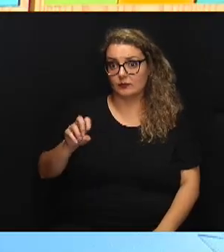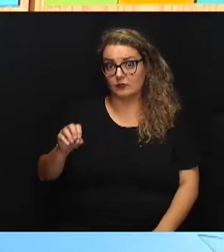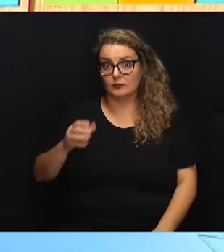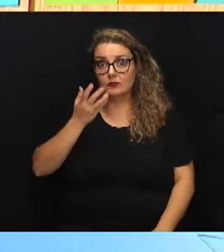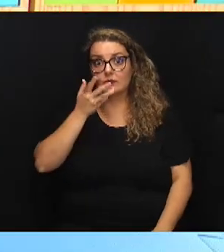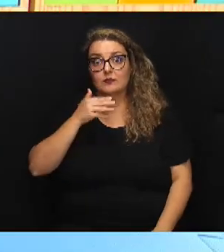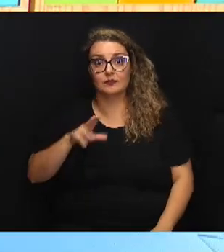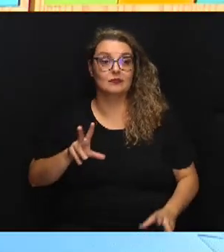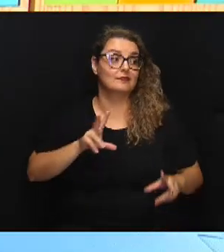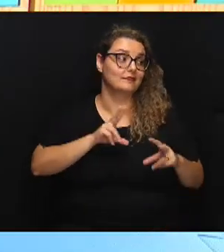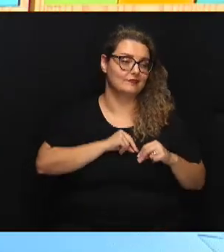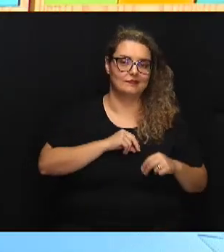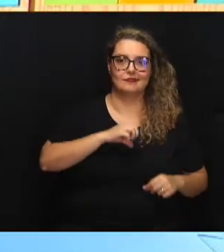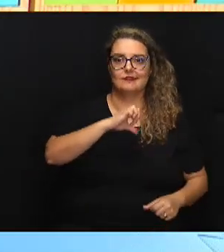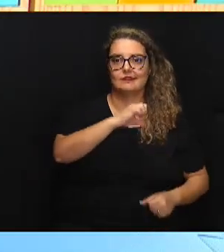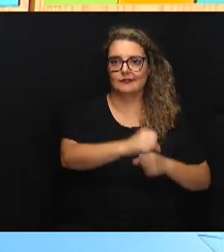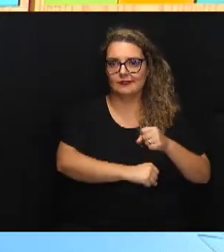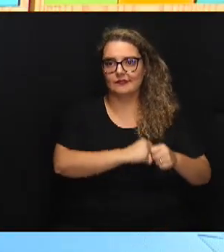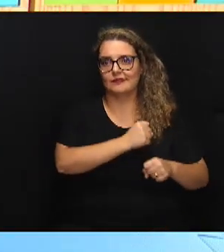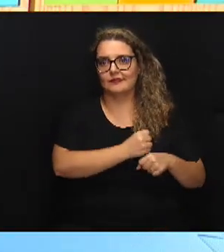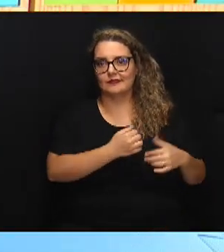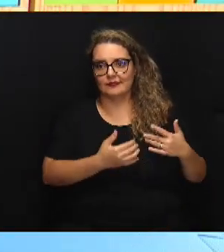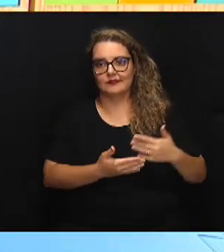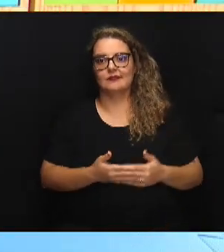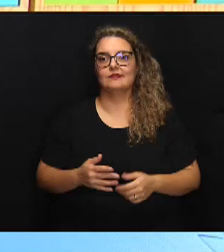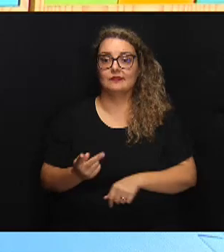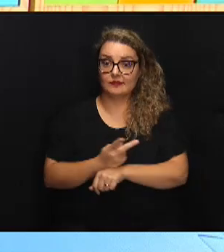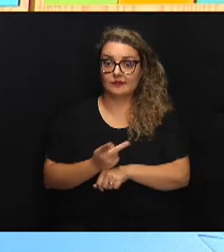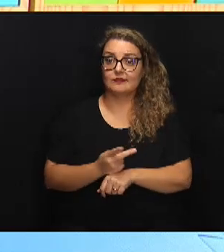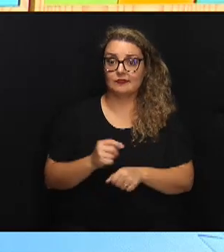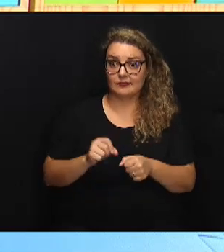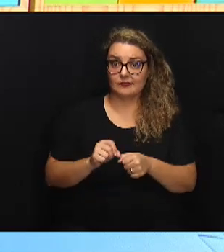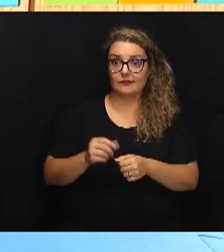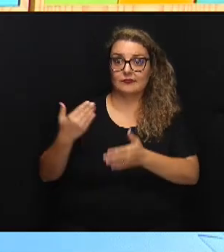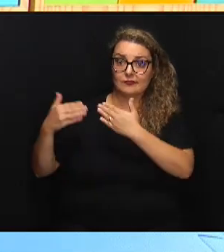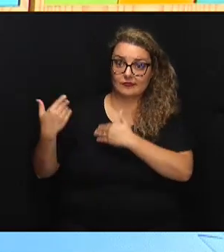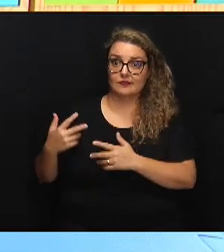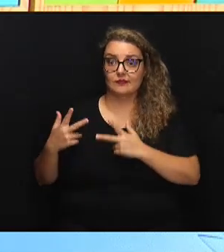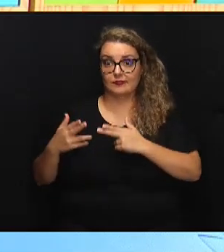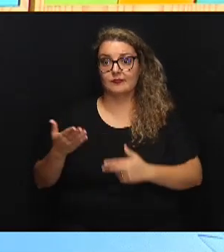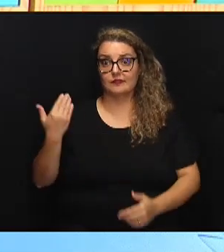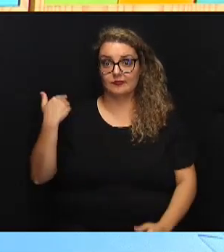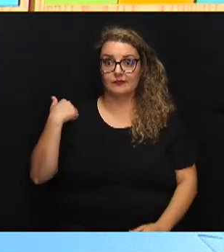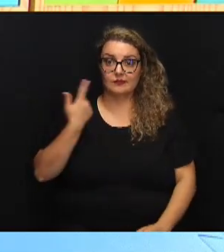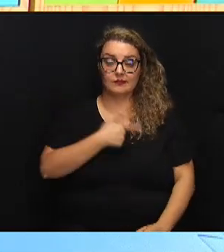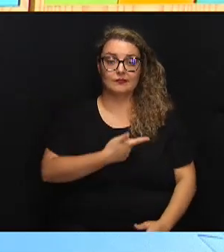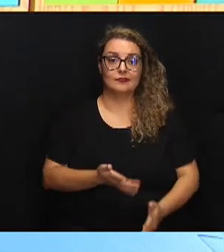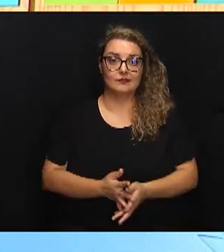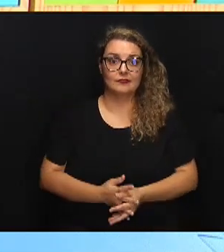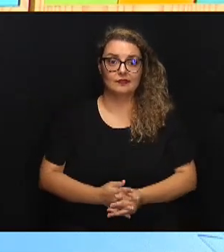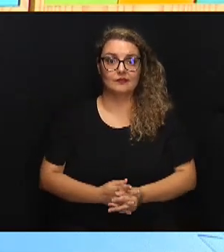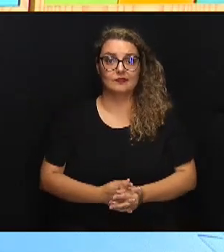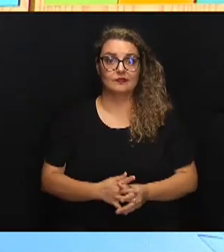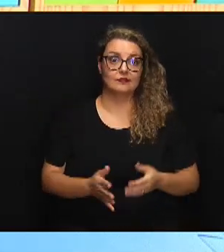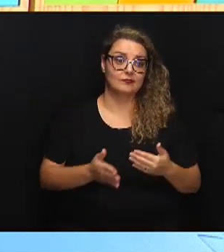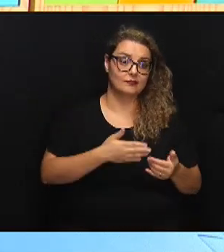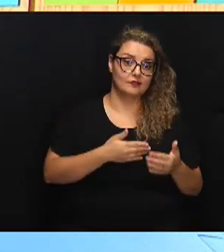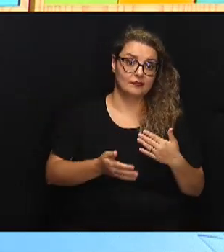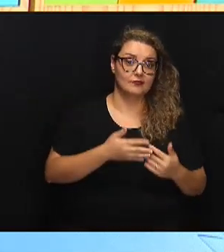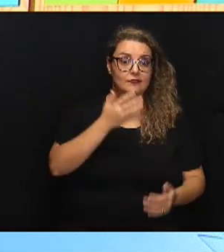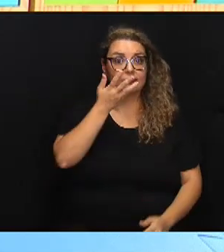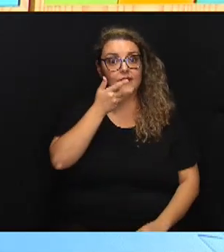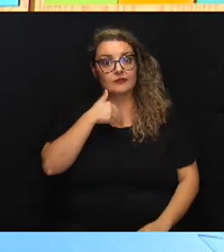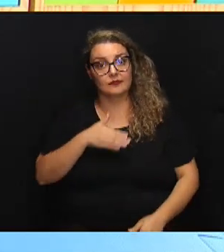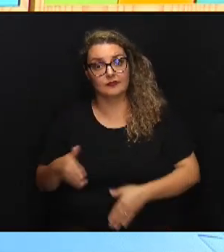no decorrer desses 9 anos. Então a gente procura fazer aquilo que foi feito com a gente, né, no passado. E independente das crianças seguirem